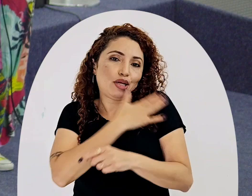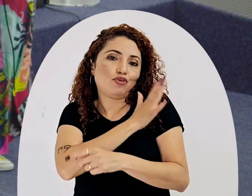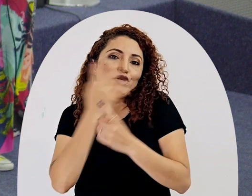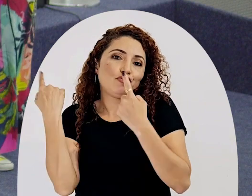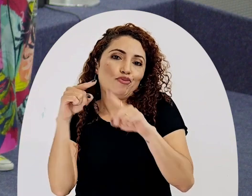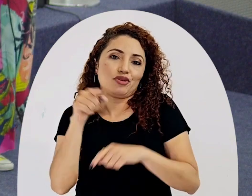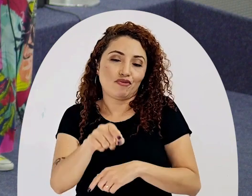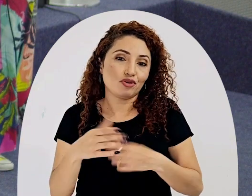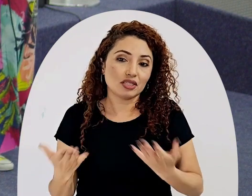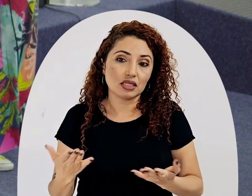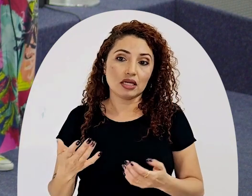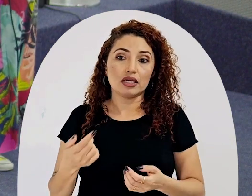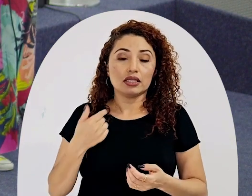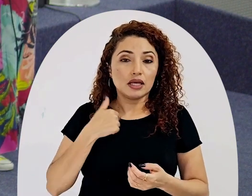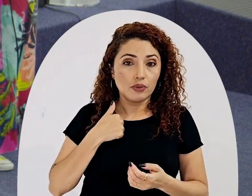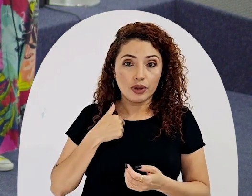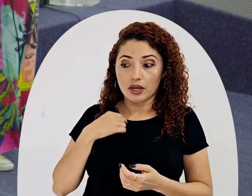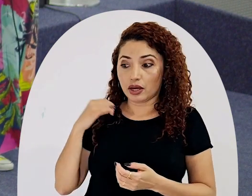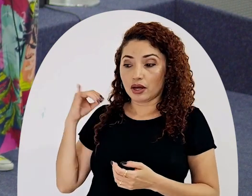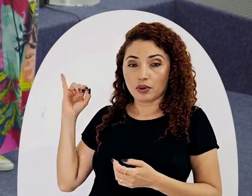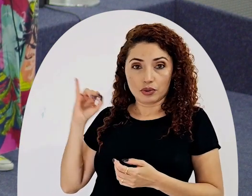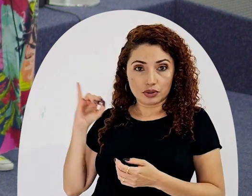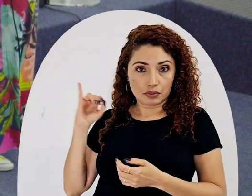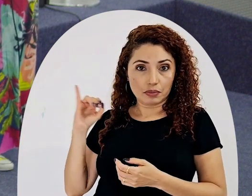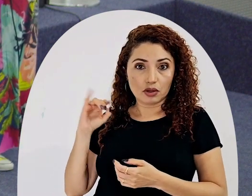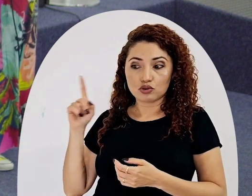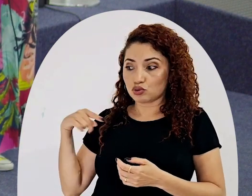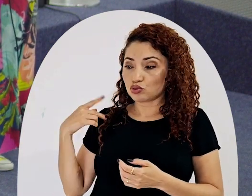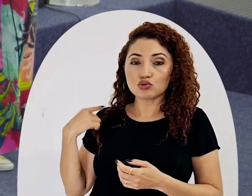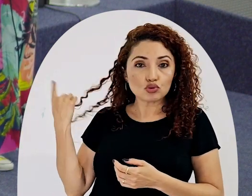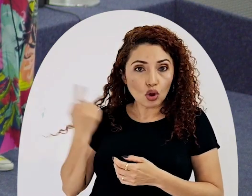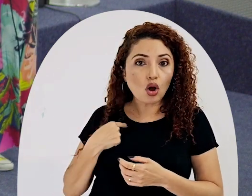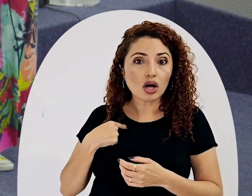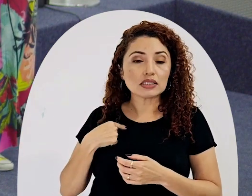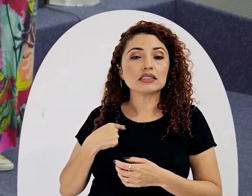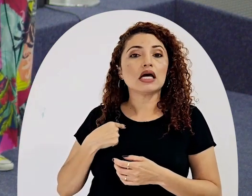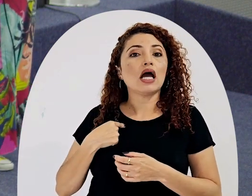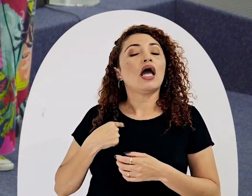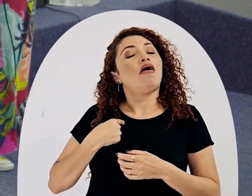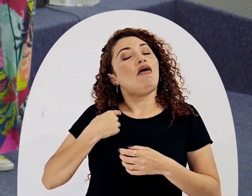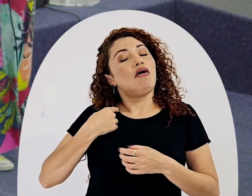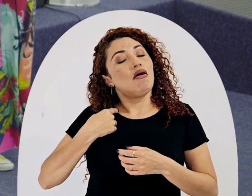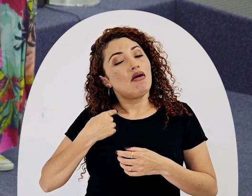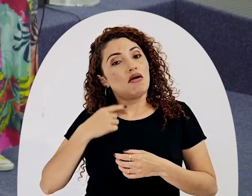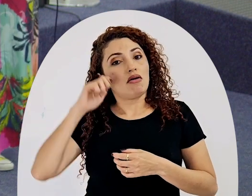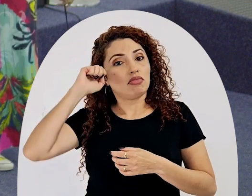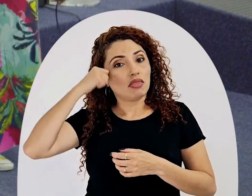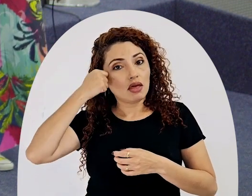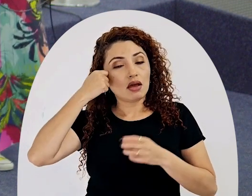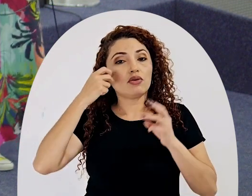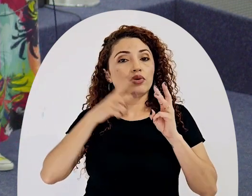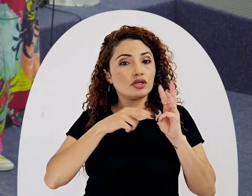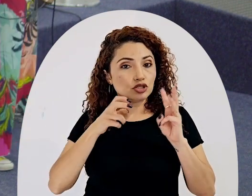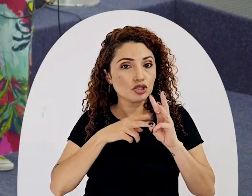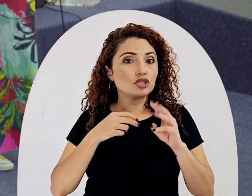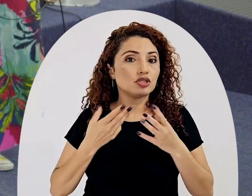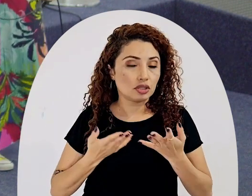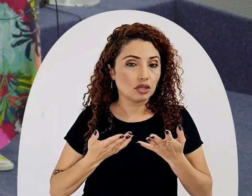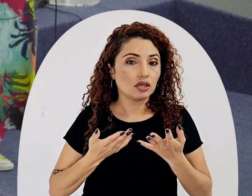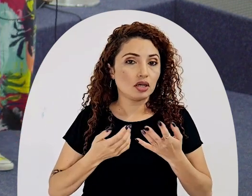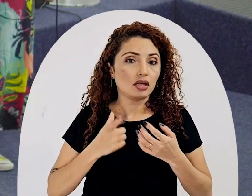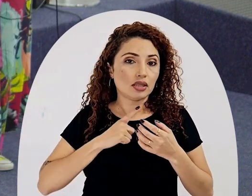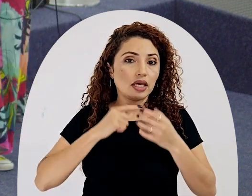somos indígenas e negros, né? A nossa ascendência, por isso que eu tenho esse cabelo em liso aqui. Mas eu tenho irmã,